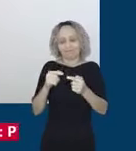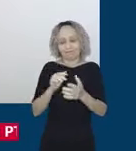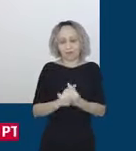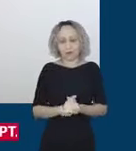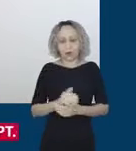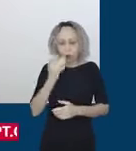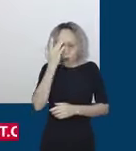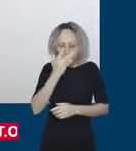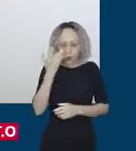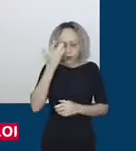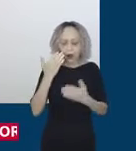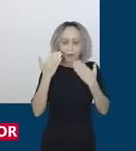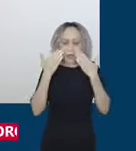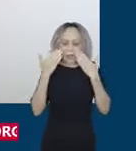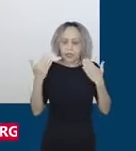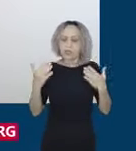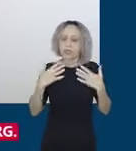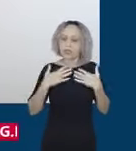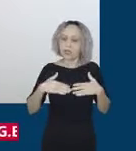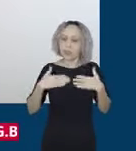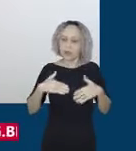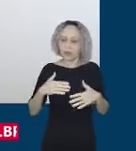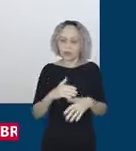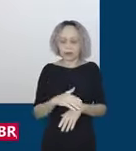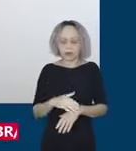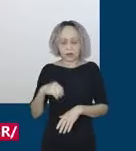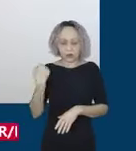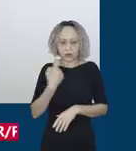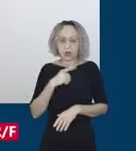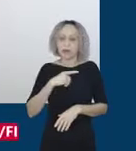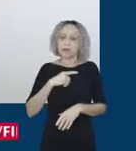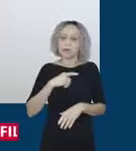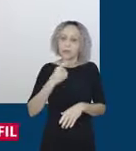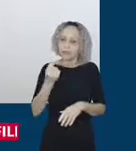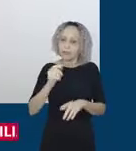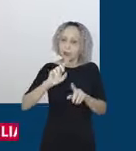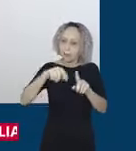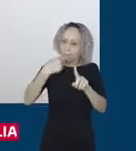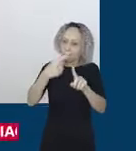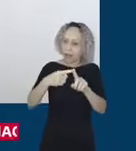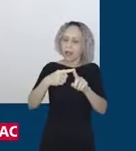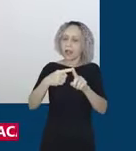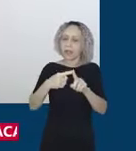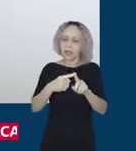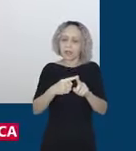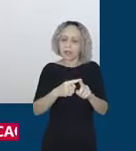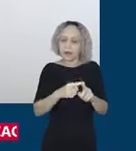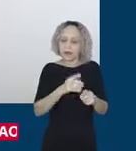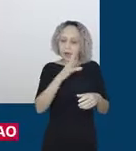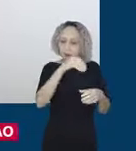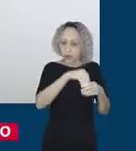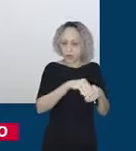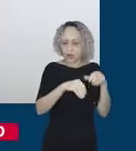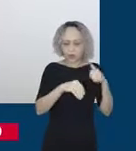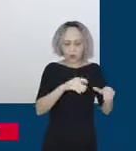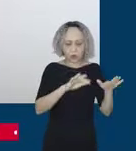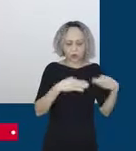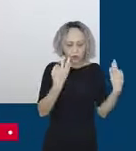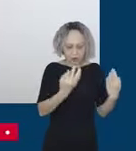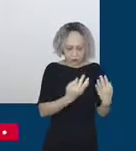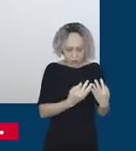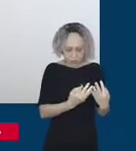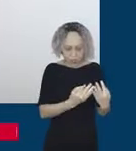é muito tranquilo, nós teremos mais dinheiro para o benefício da Bolsa Família, para aumentar, inclusive, a